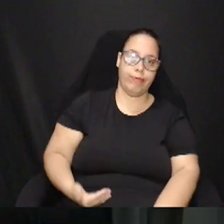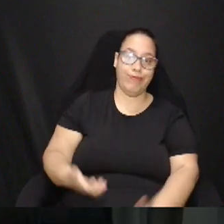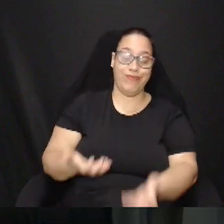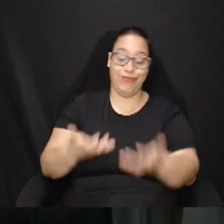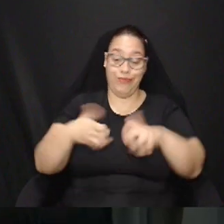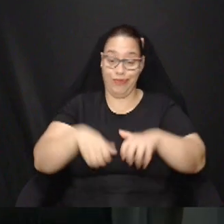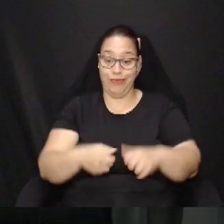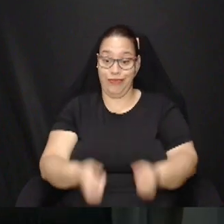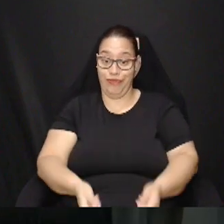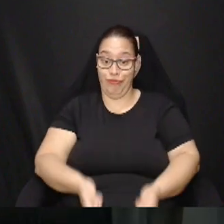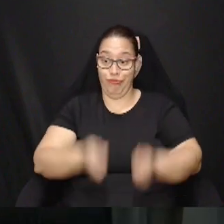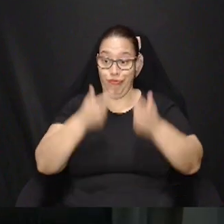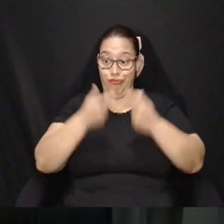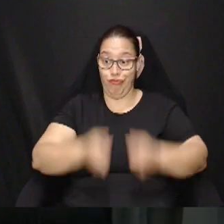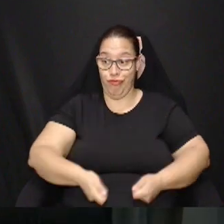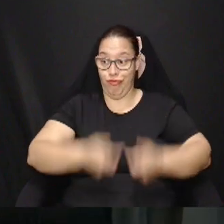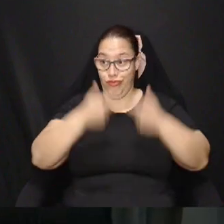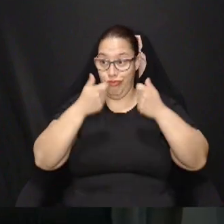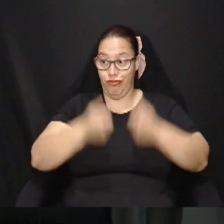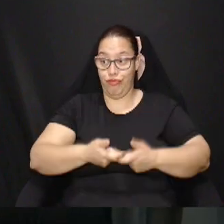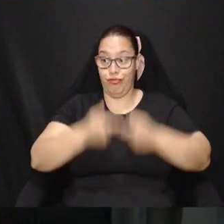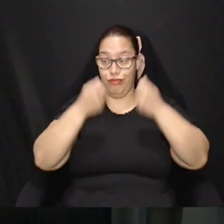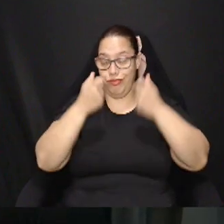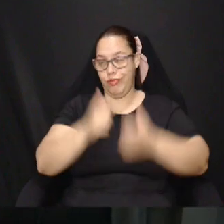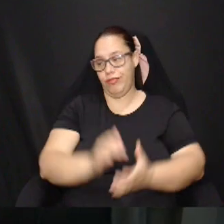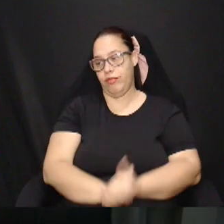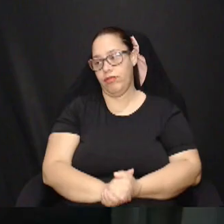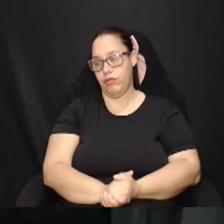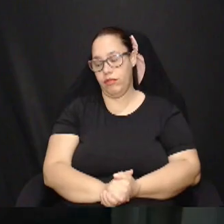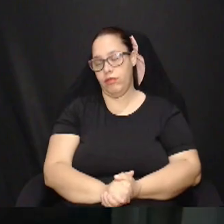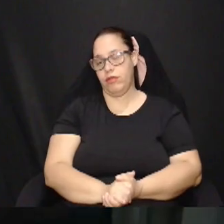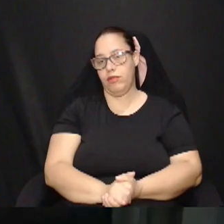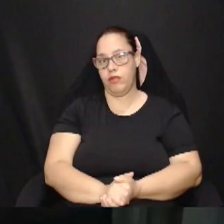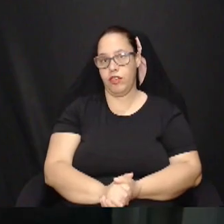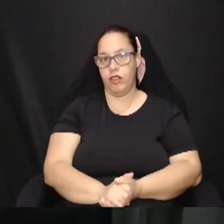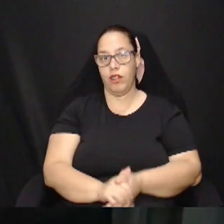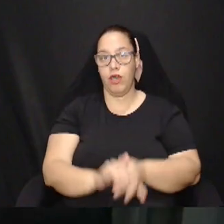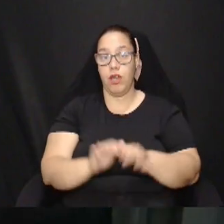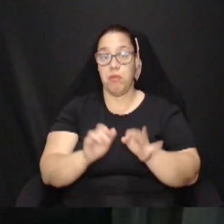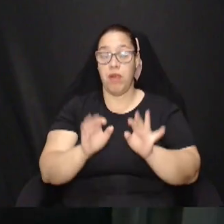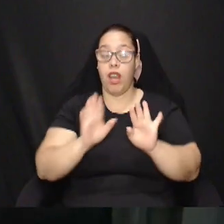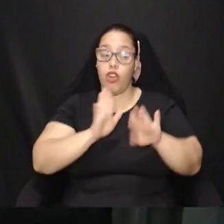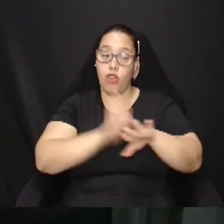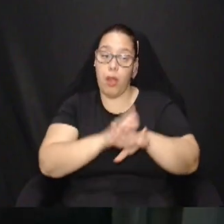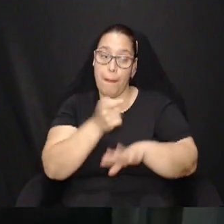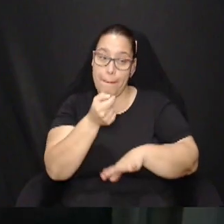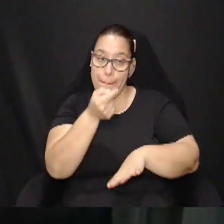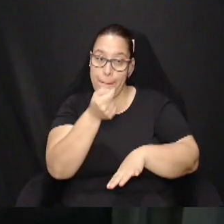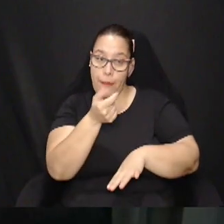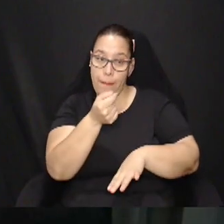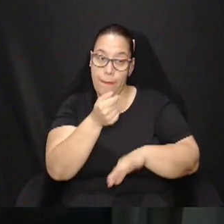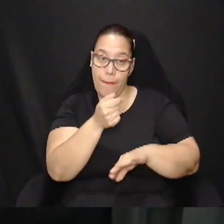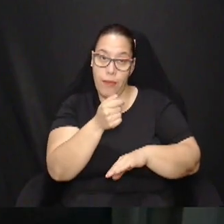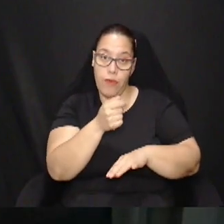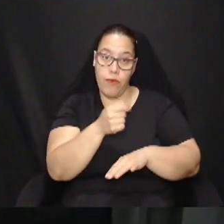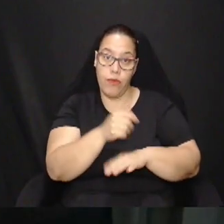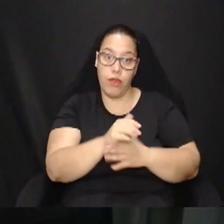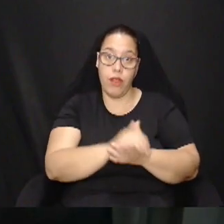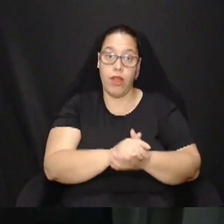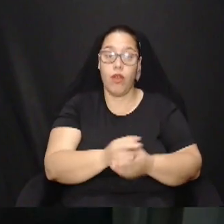miles de reais para favorecer pocas personas, cuando puede gastar esos miles de reais